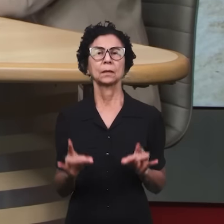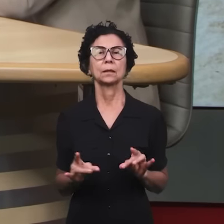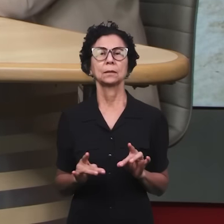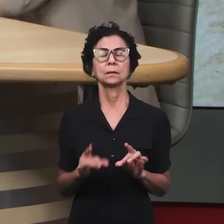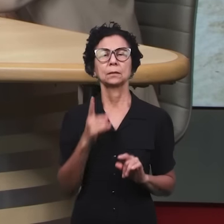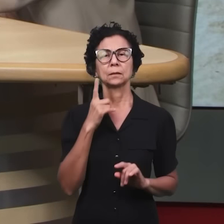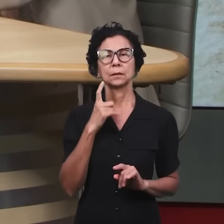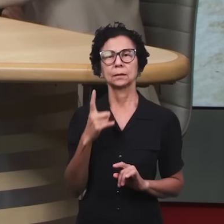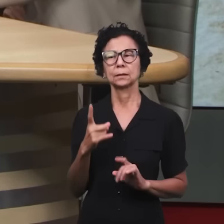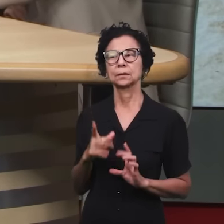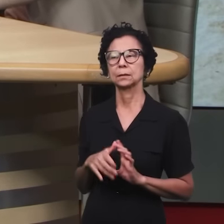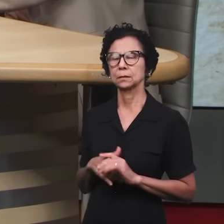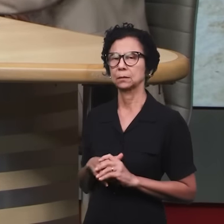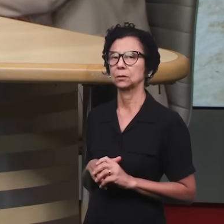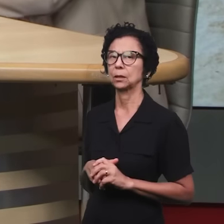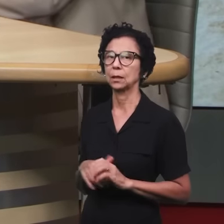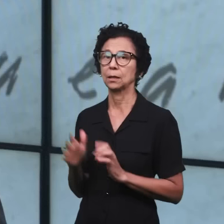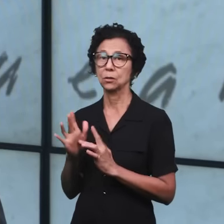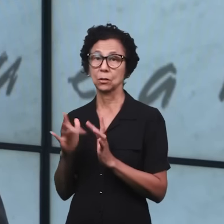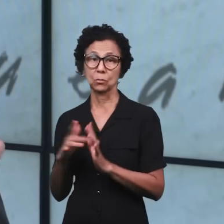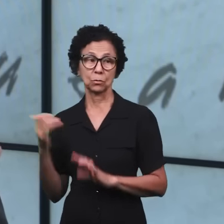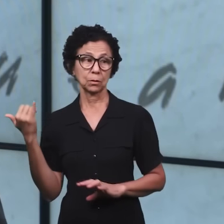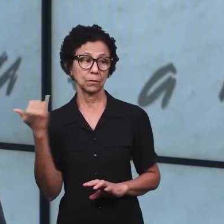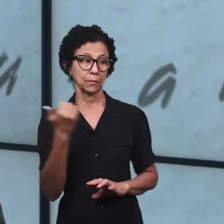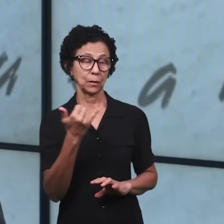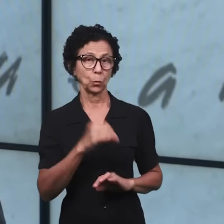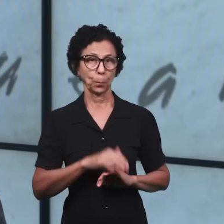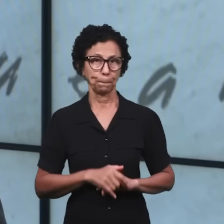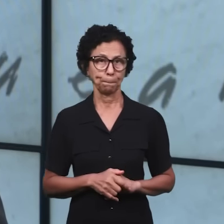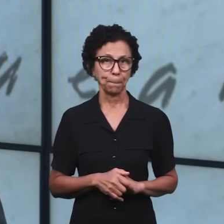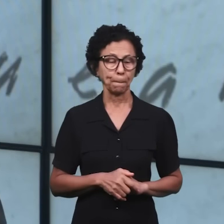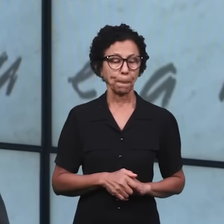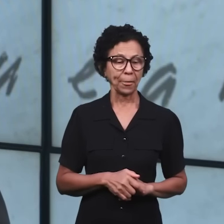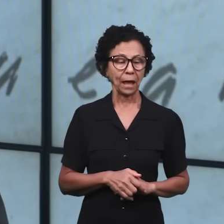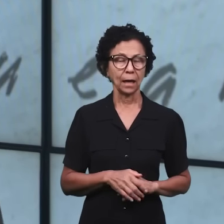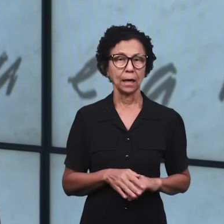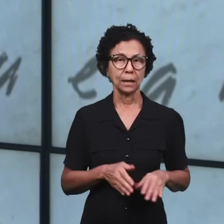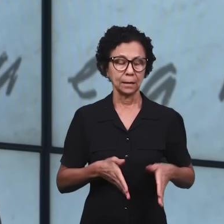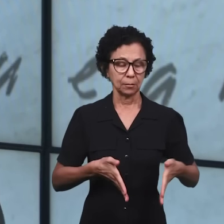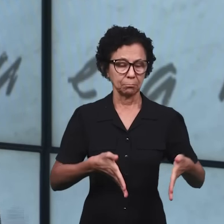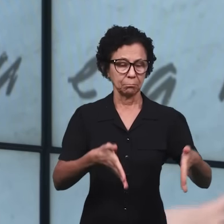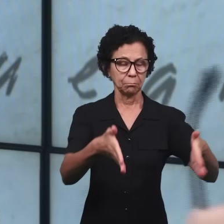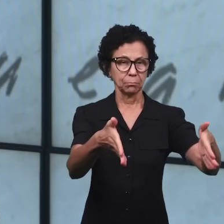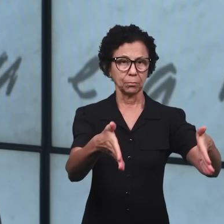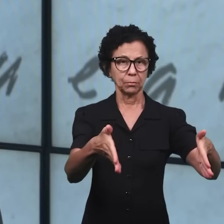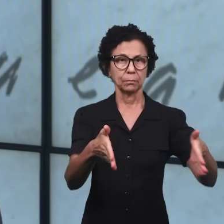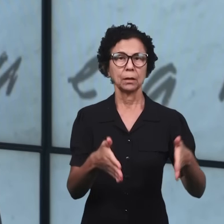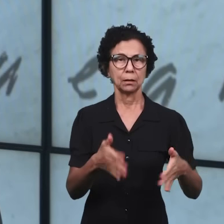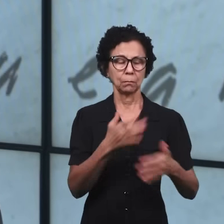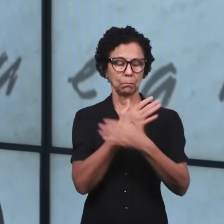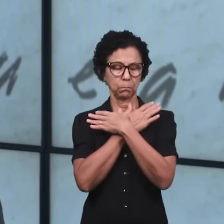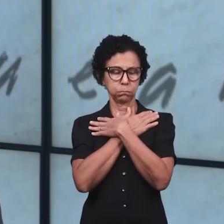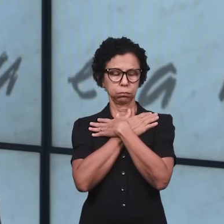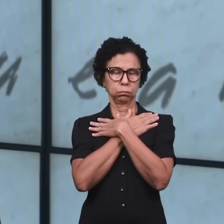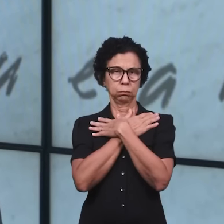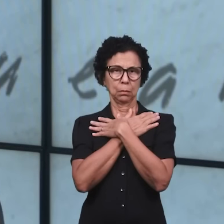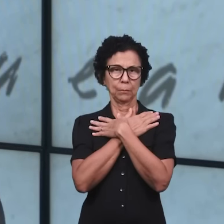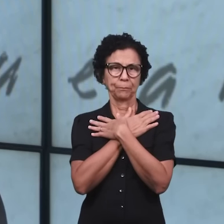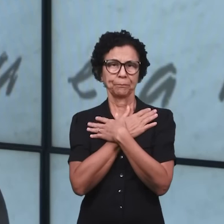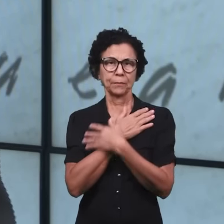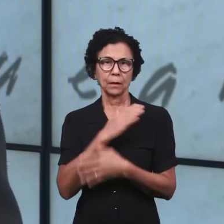porque Jesus, depois dessa palavra para ela, ele vai e toca no esquife. Muito bom. Eu queria me concentrar aqui, fazer uma colocação no que está